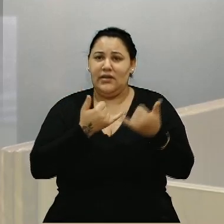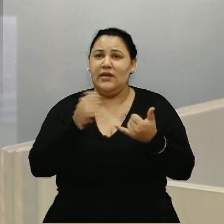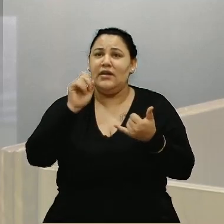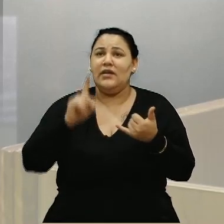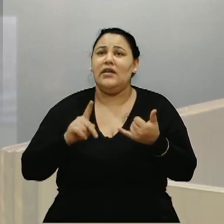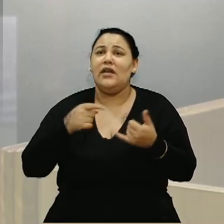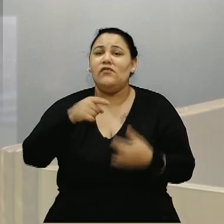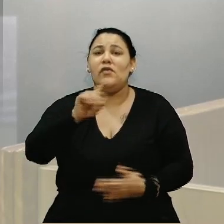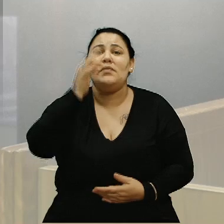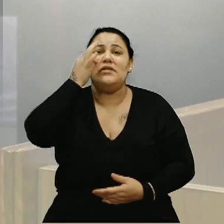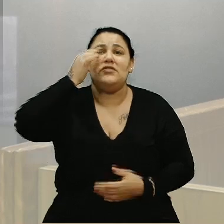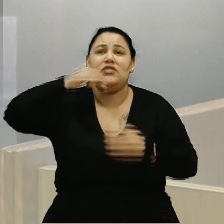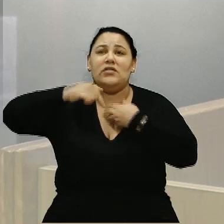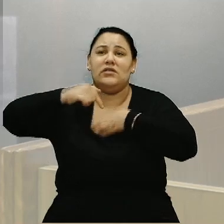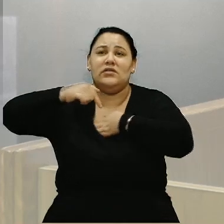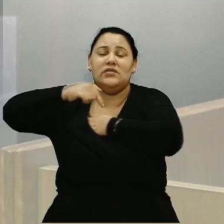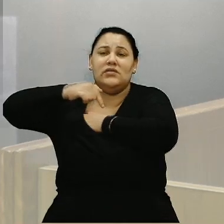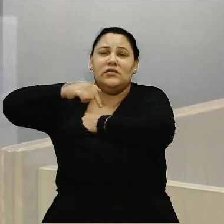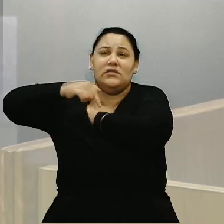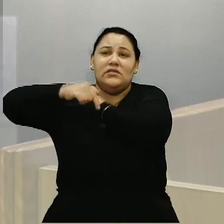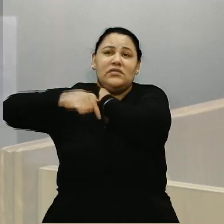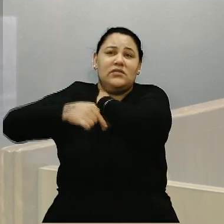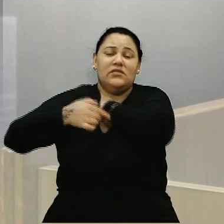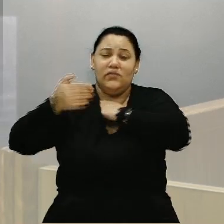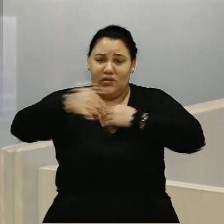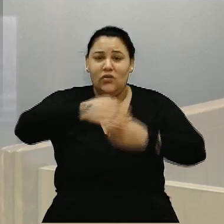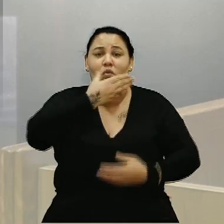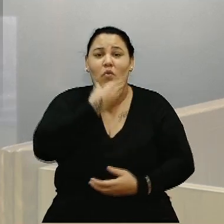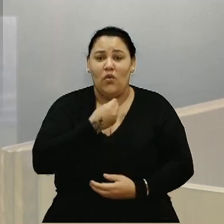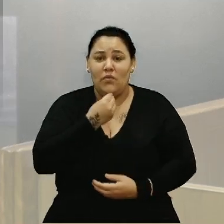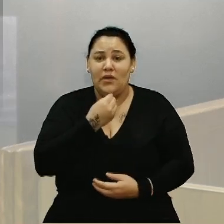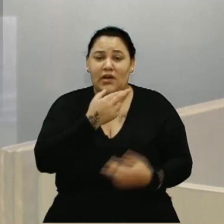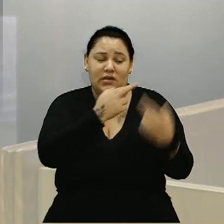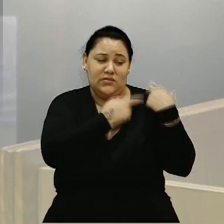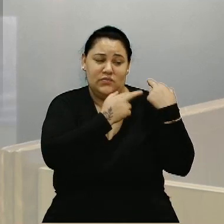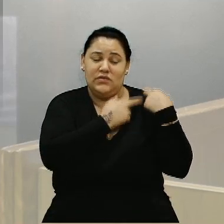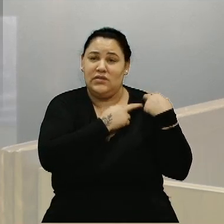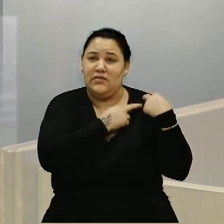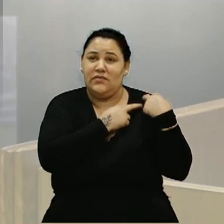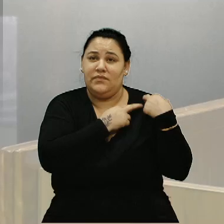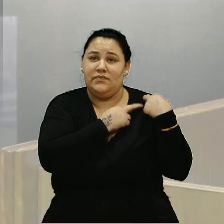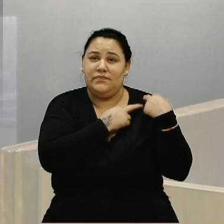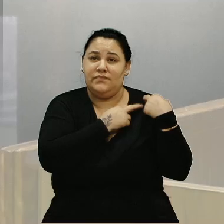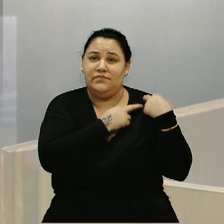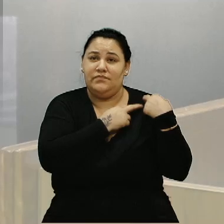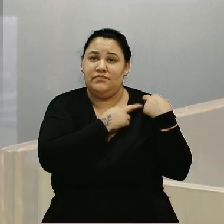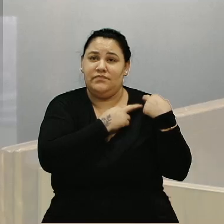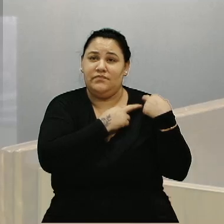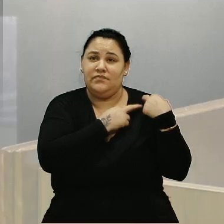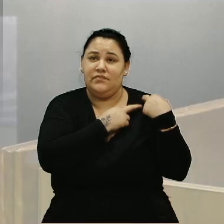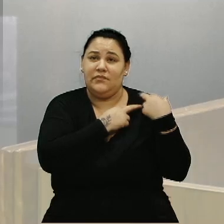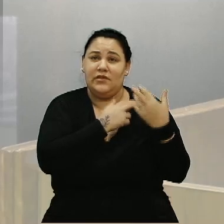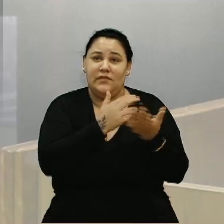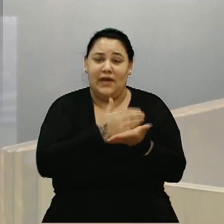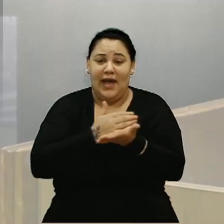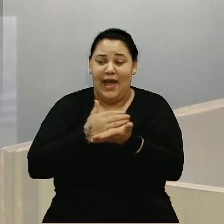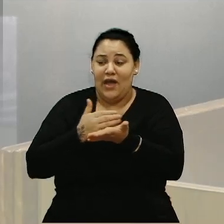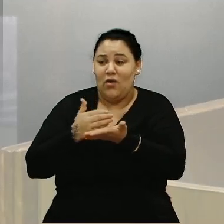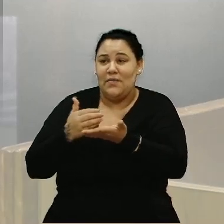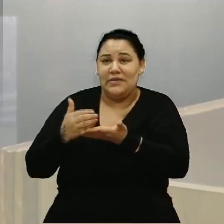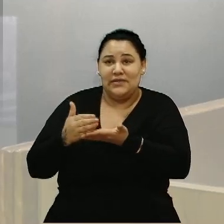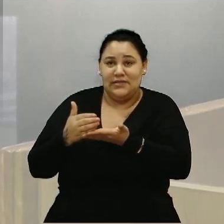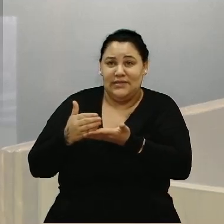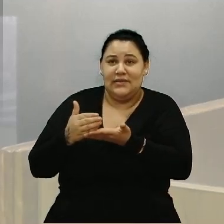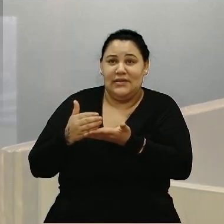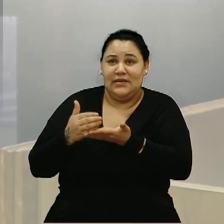aí? Pior que não. Veio o cara responsável pela parte da ferragem, que vai iniciar a produção